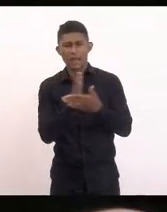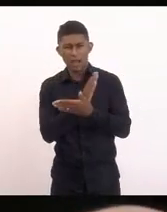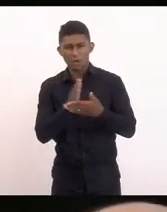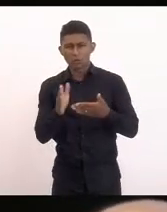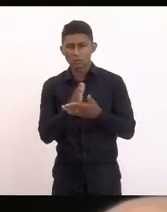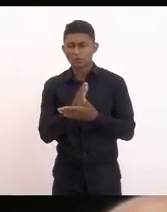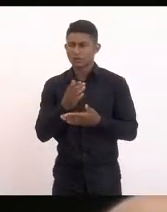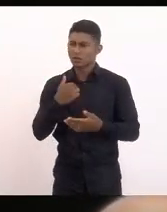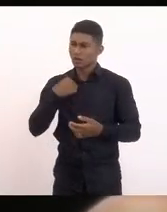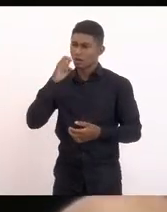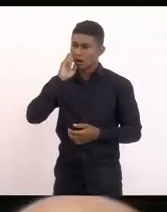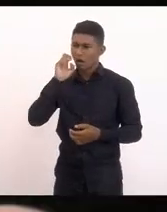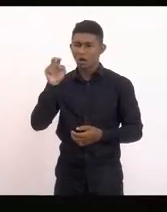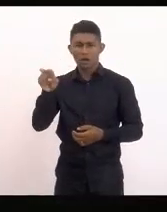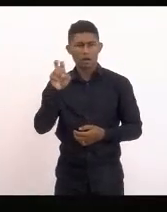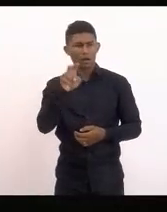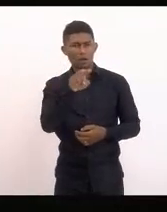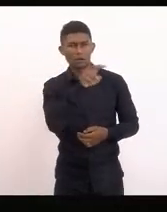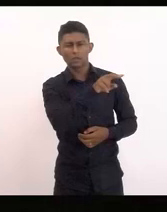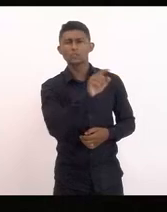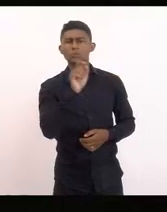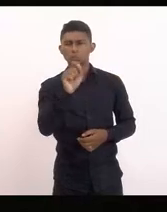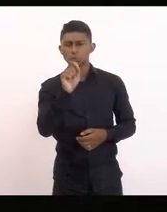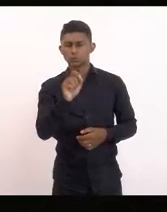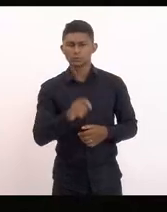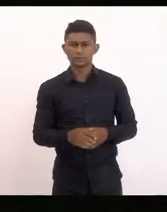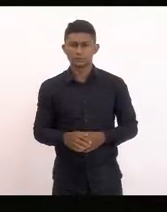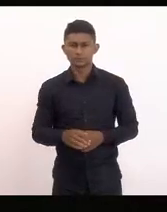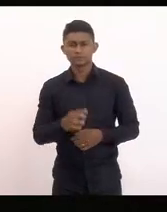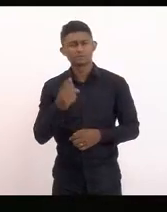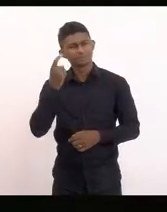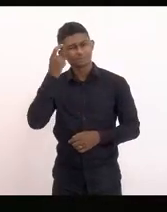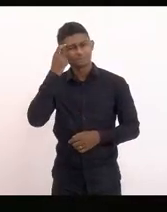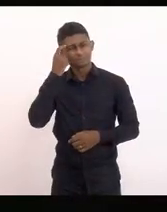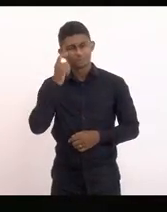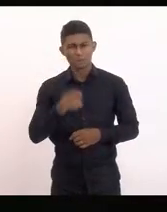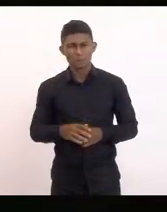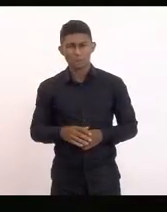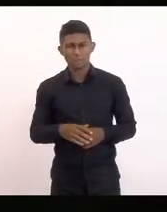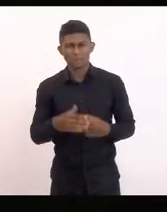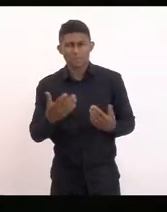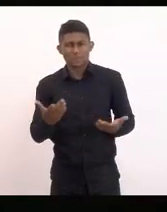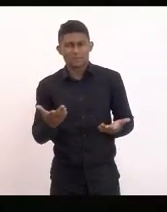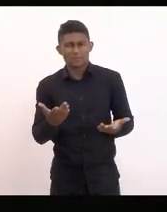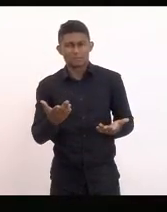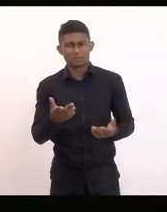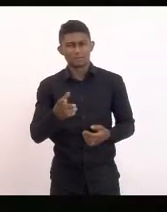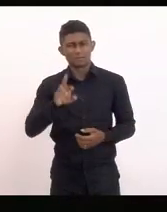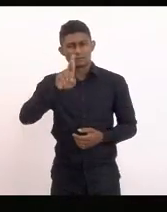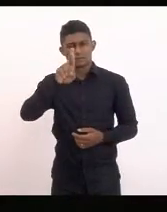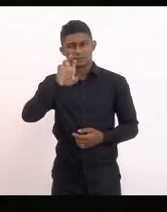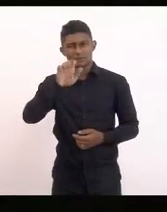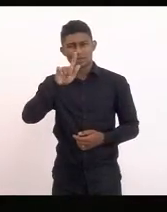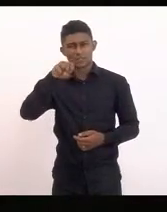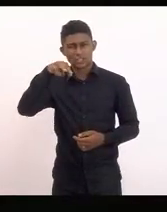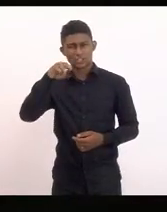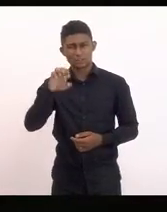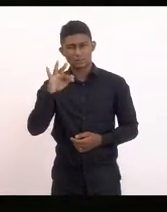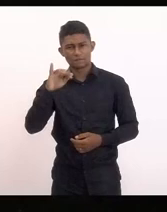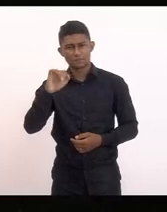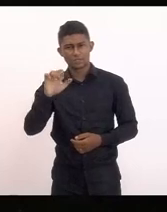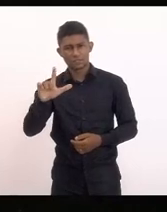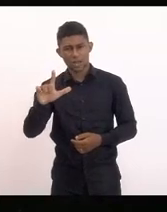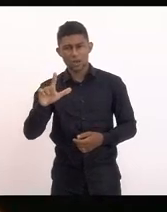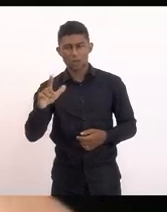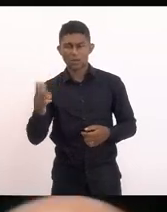elas aquela que diz que não é possível aviltar o regime de recuperação fiscal. Eu,